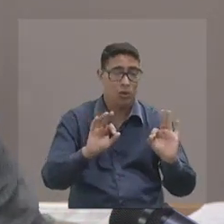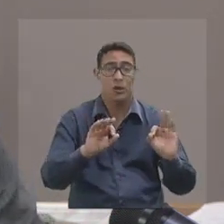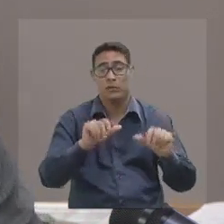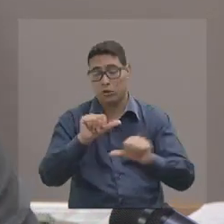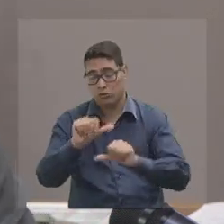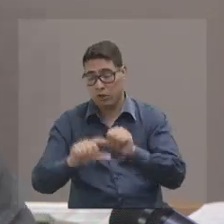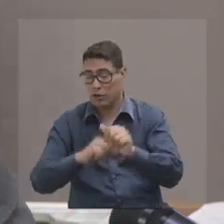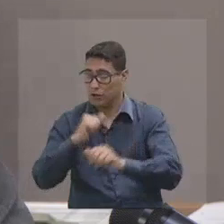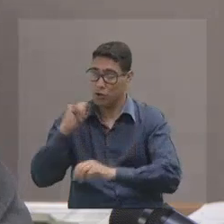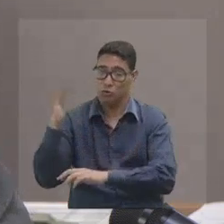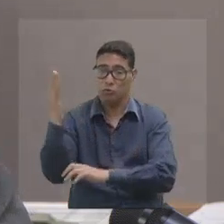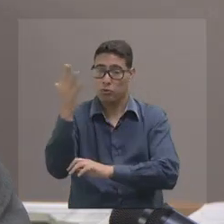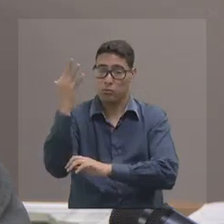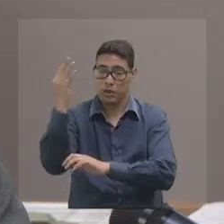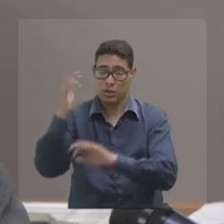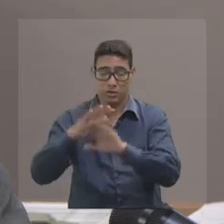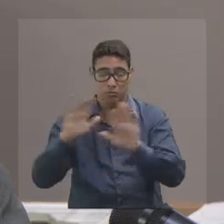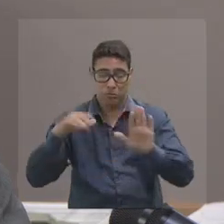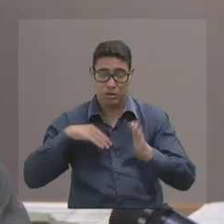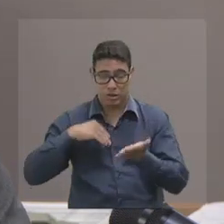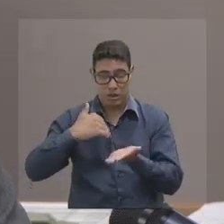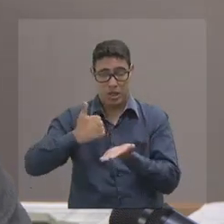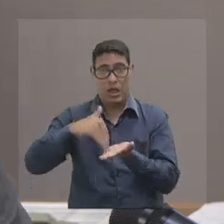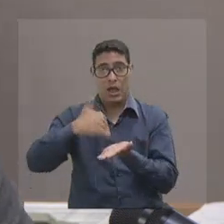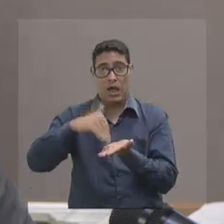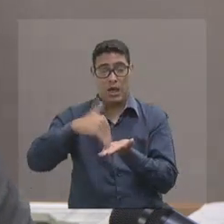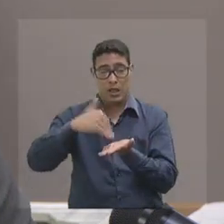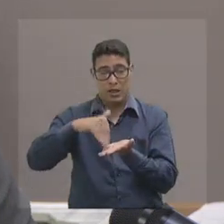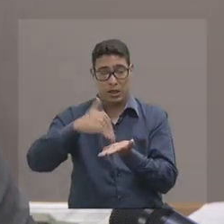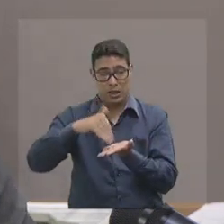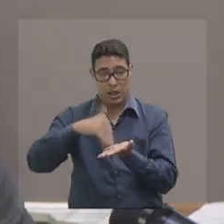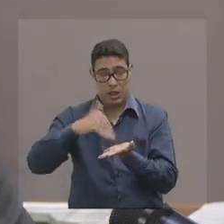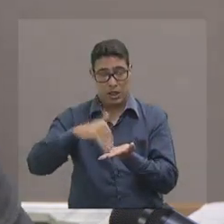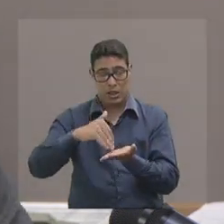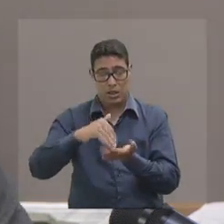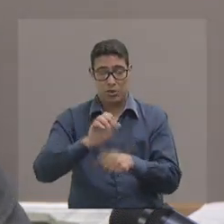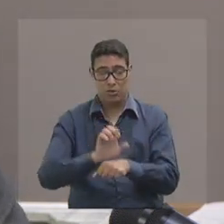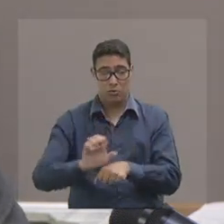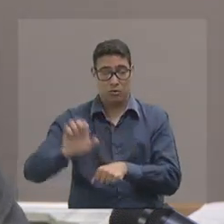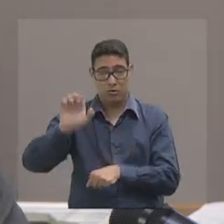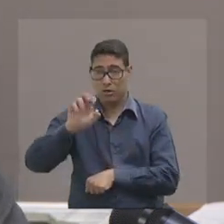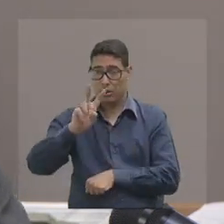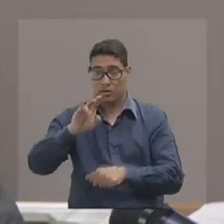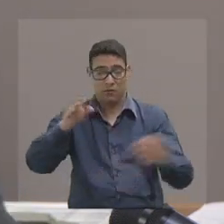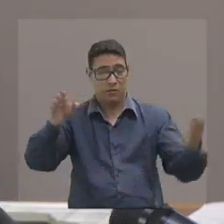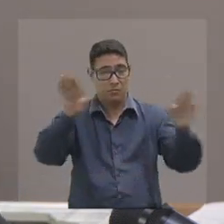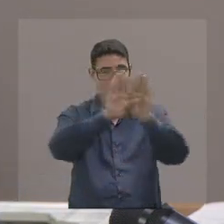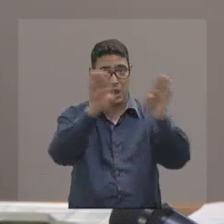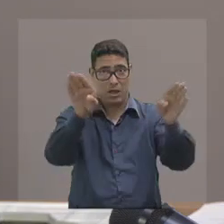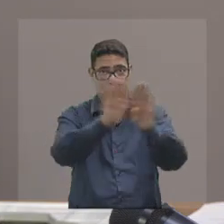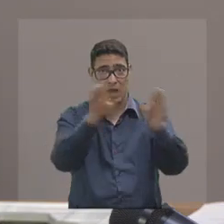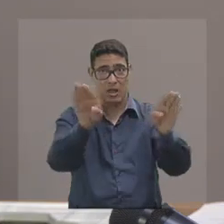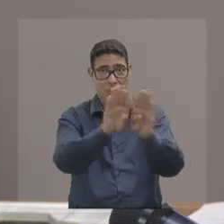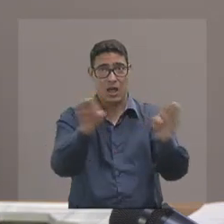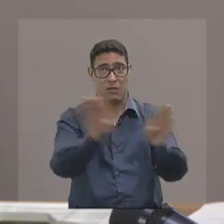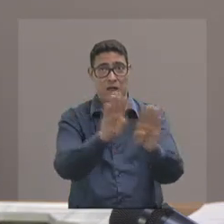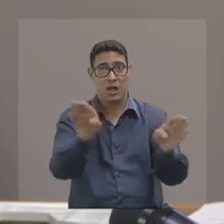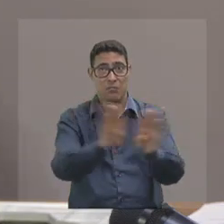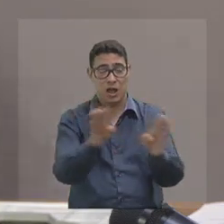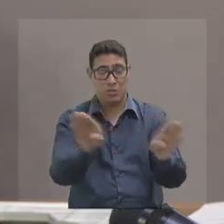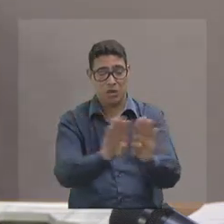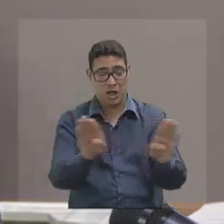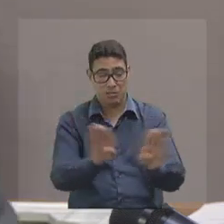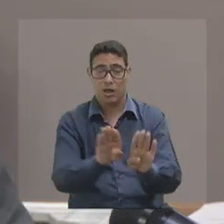ambiente a Secretaria de Estado irá fechar todos esses Empreendimentos a secretária tá aqui e foi a resposta